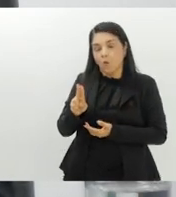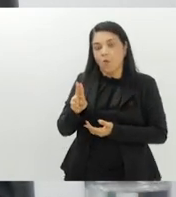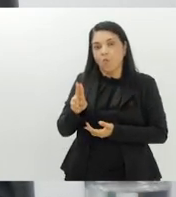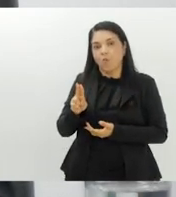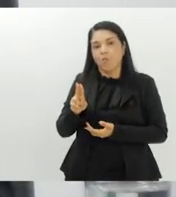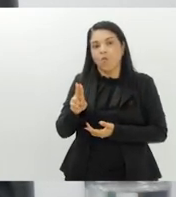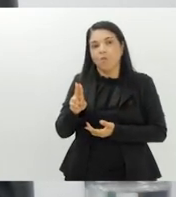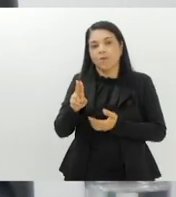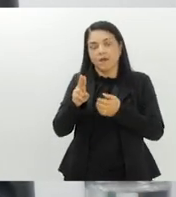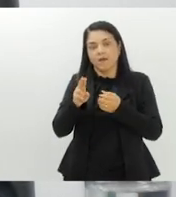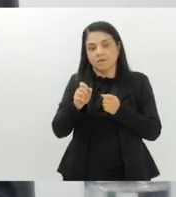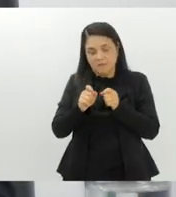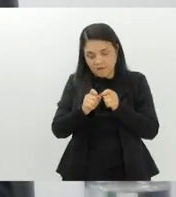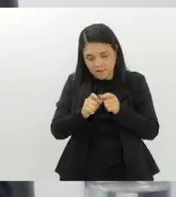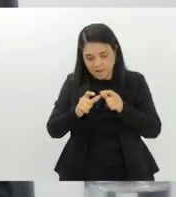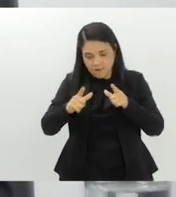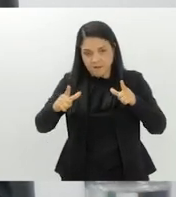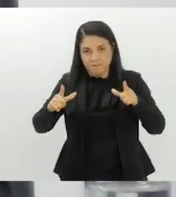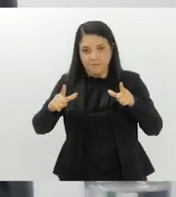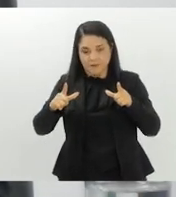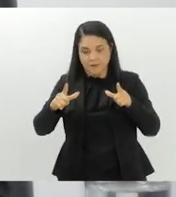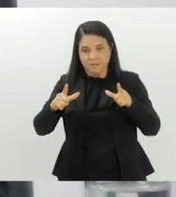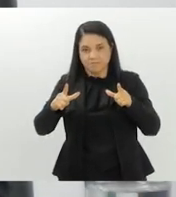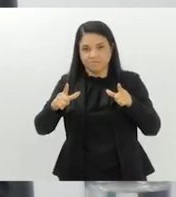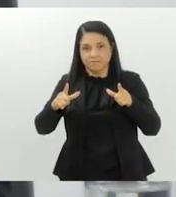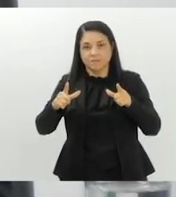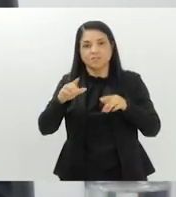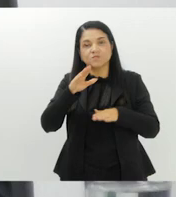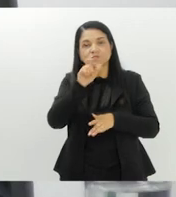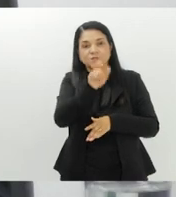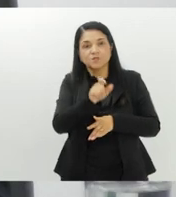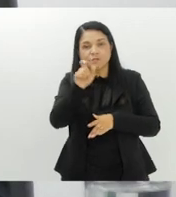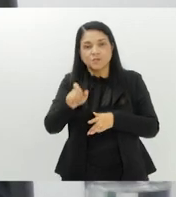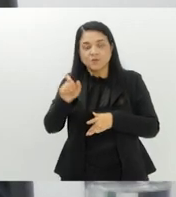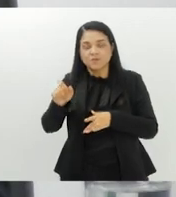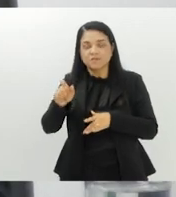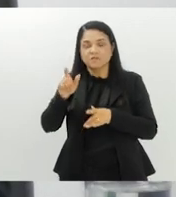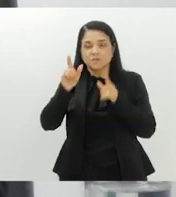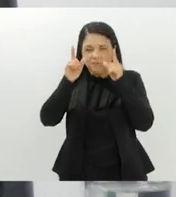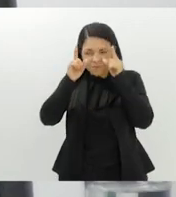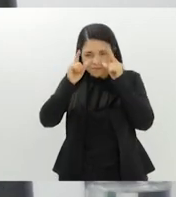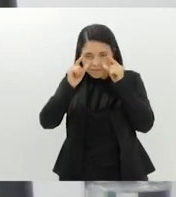ampliado, né, em tinta ampliada para as pessoas com baixa visão. A gente